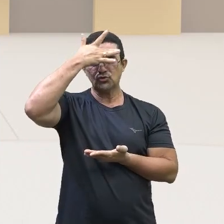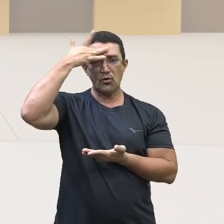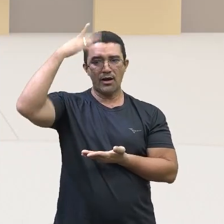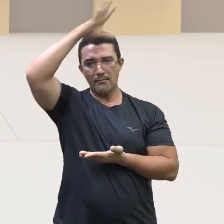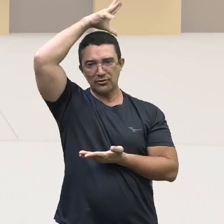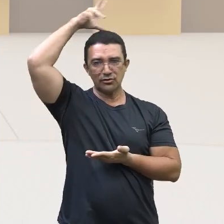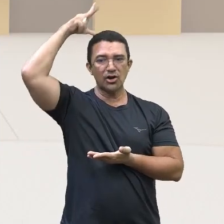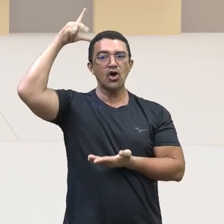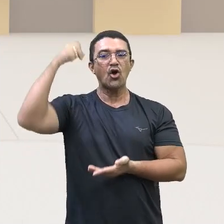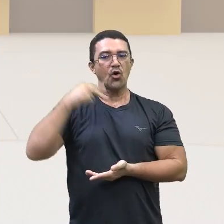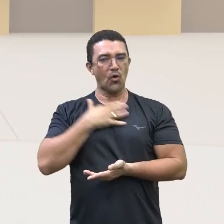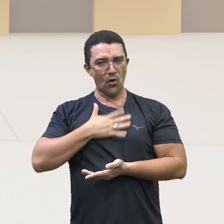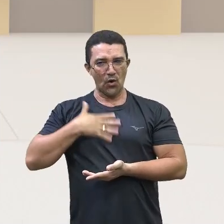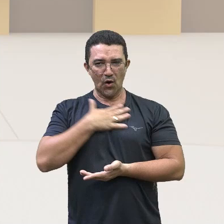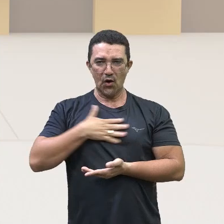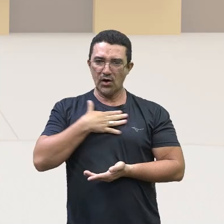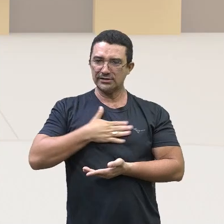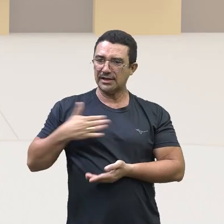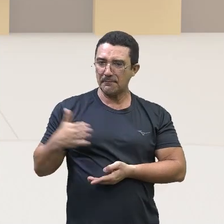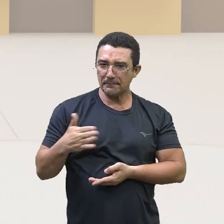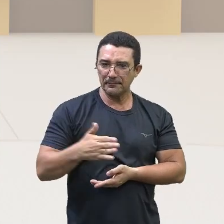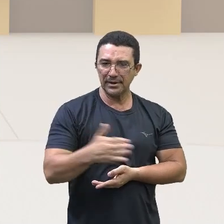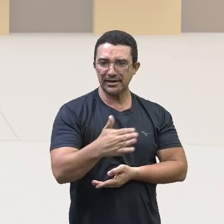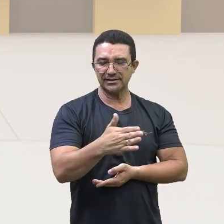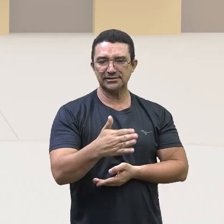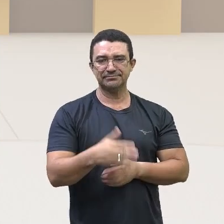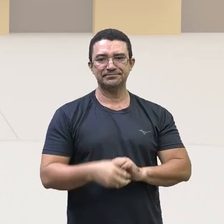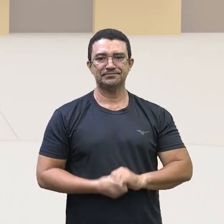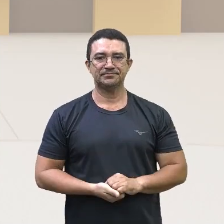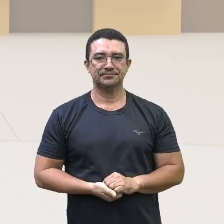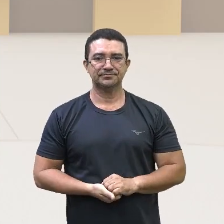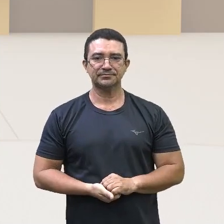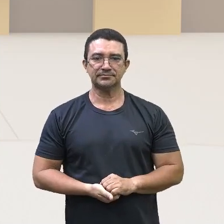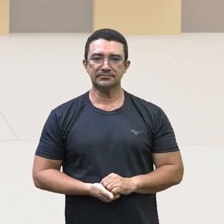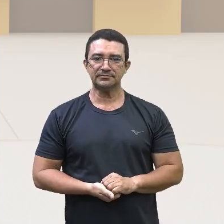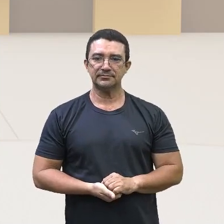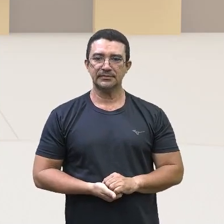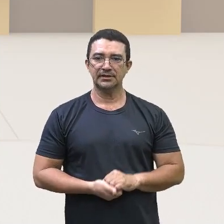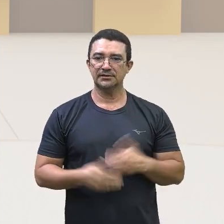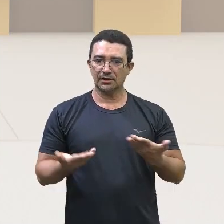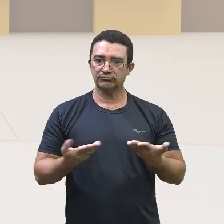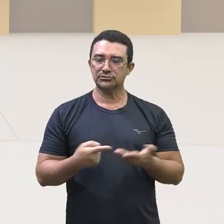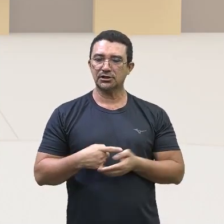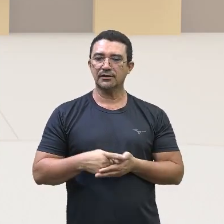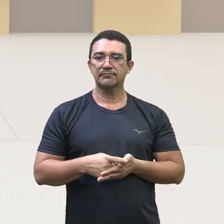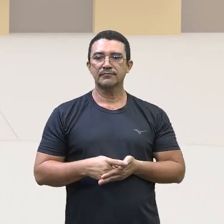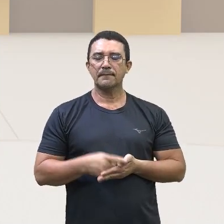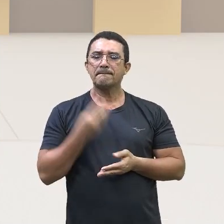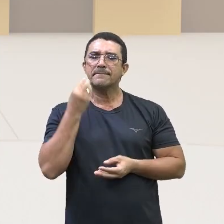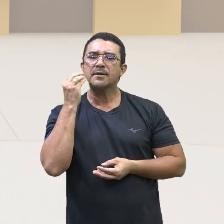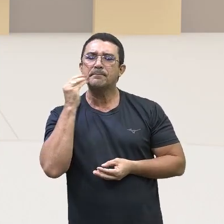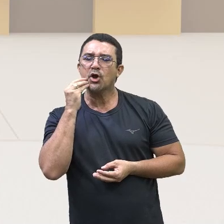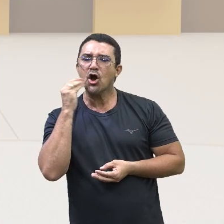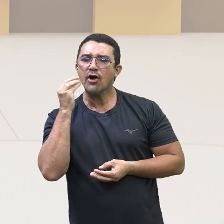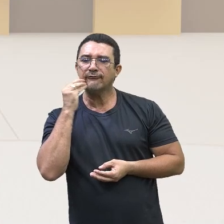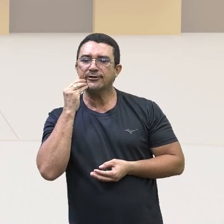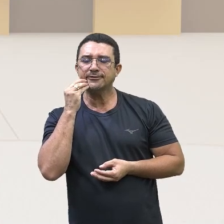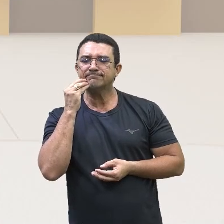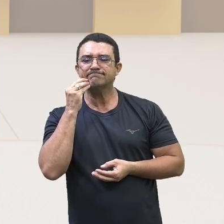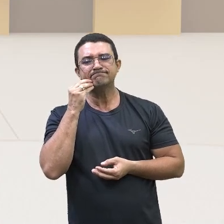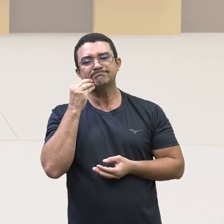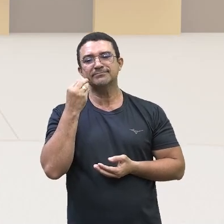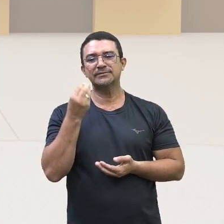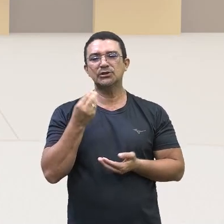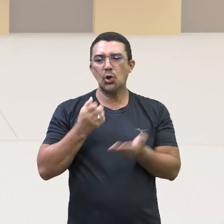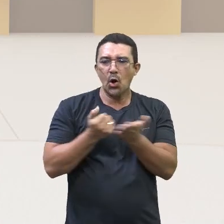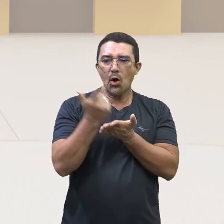do que acompanha ali a nossa farinha. E no final ele diz o quê? Prove e aprove. E aí? Exatamente.